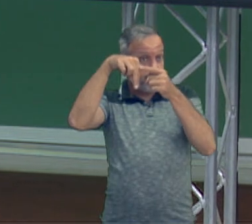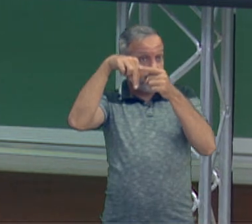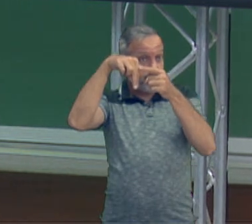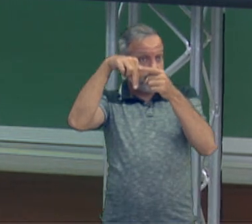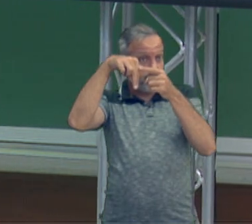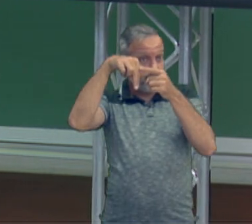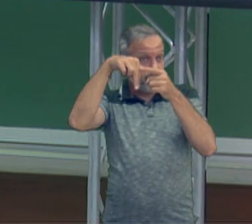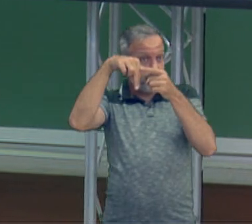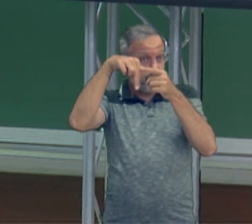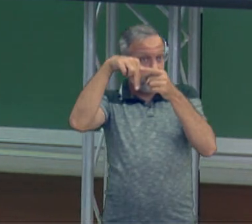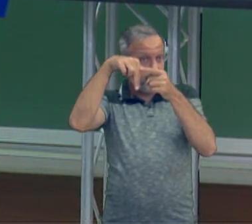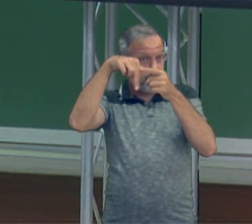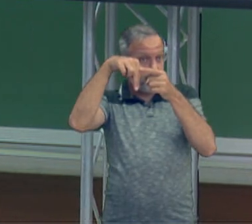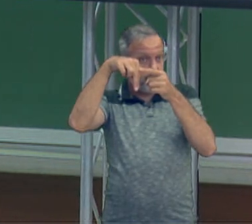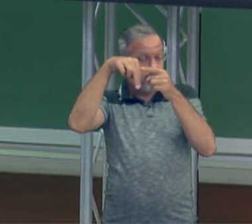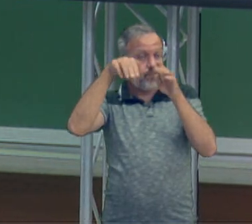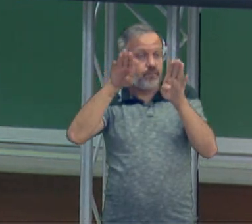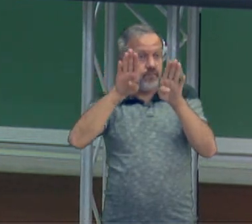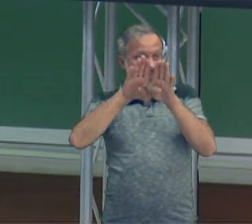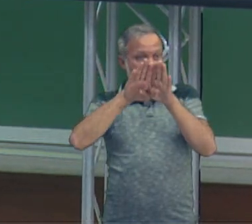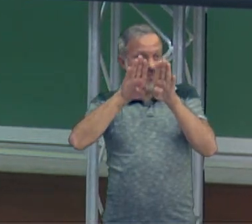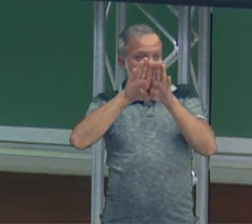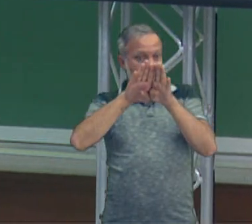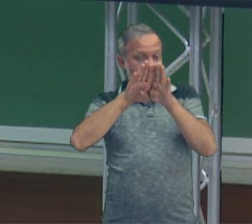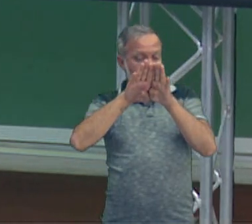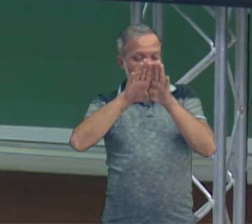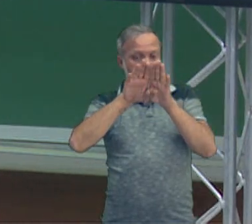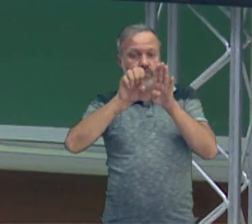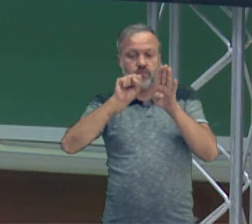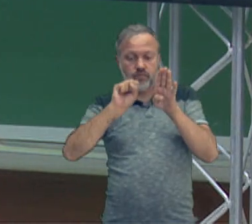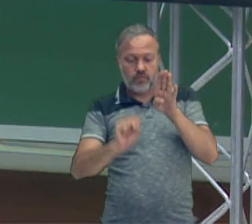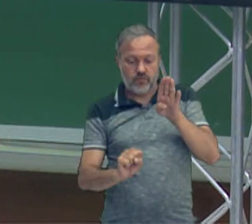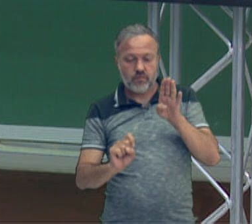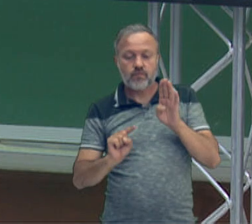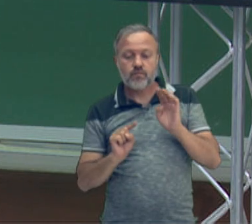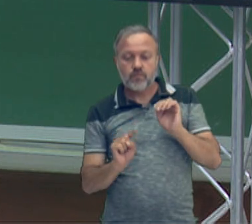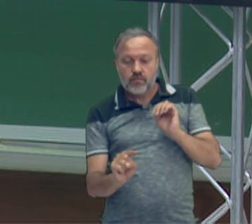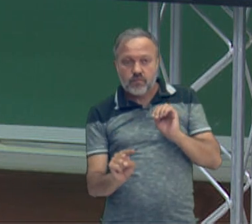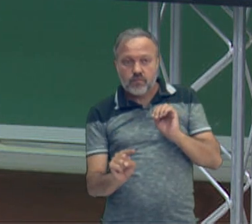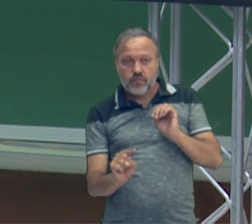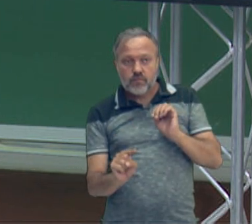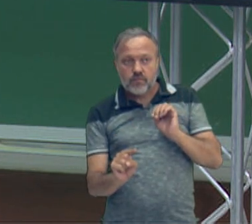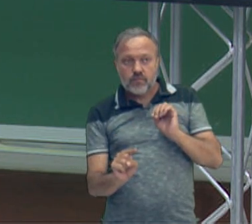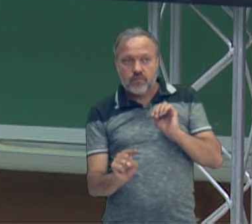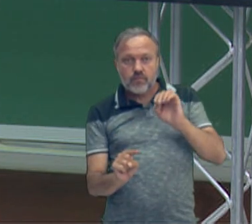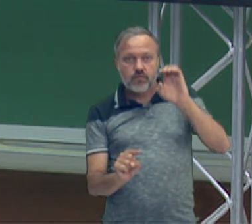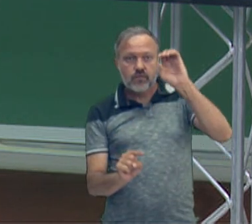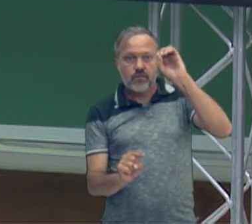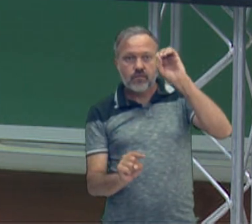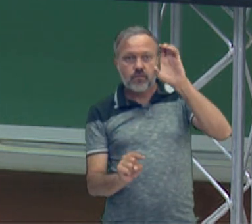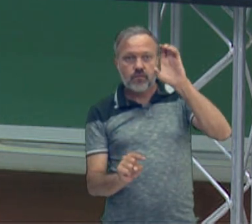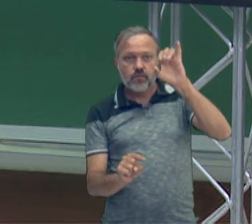e outra parte no hemisfério sul, que é o hemisfério meridional. Beleza?